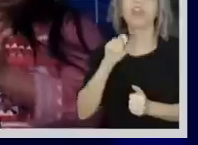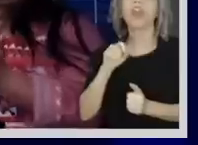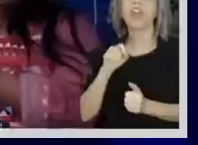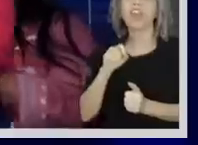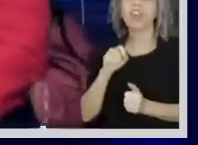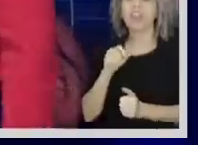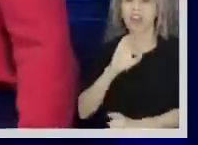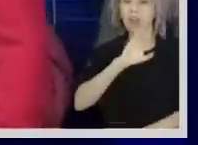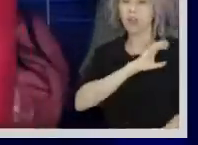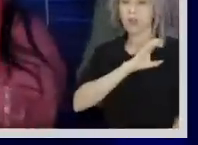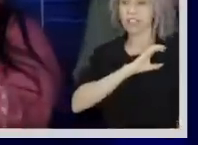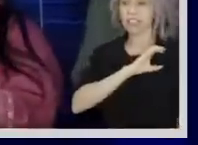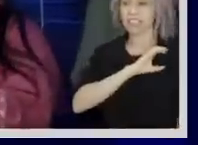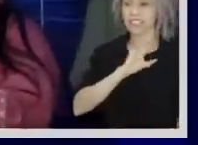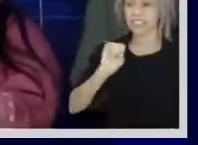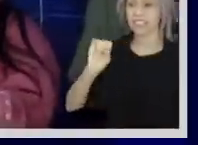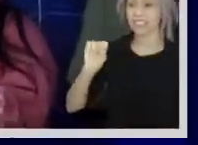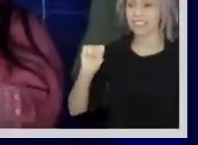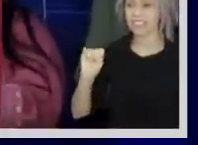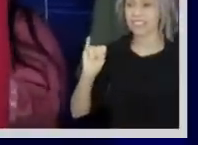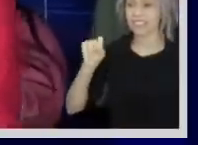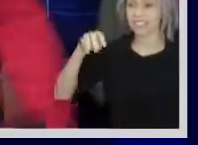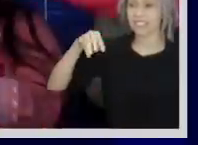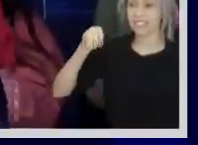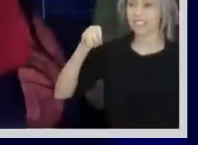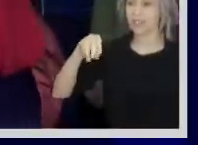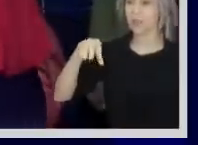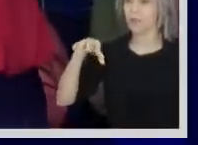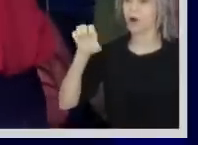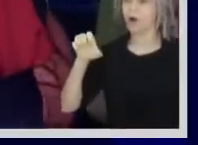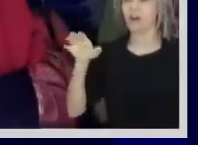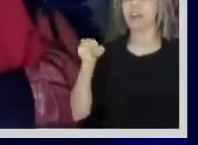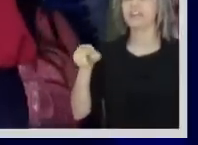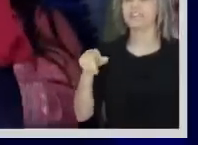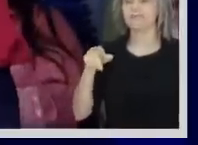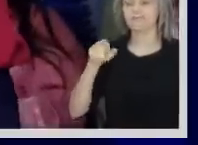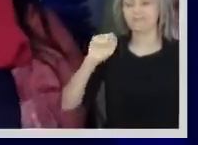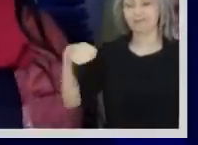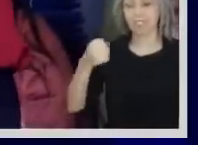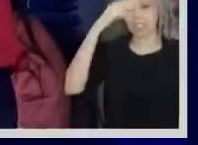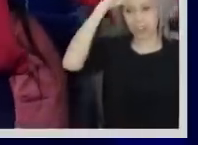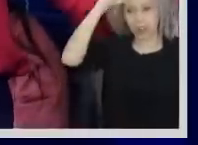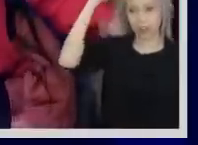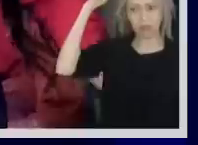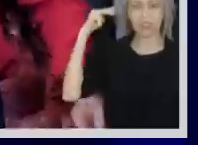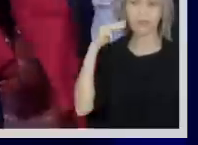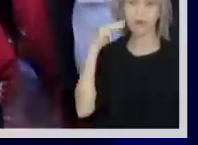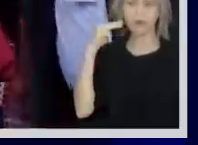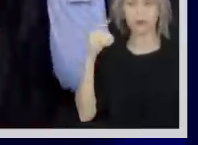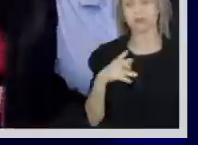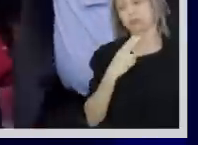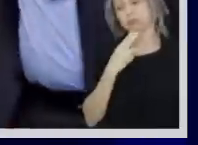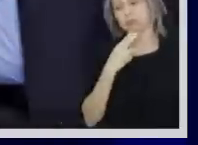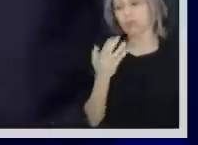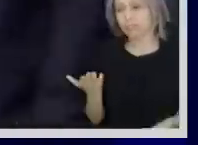força. Foi assim com o governo, com o Jair Bolsonaro, nosso atual presidente, que era de um partido e depois se filiou. Ficou um bom tempo sem